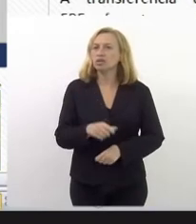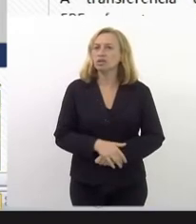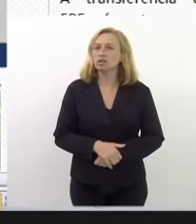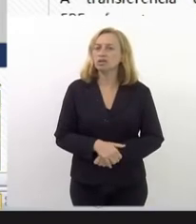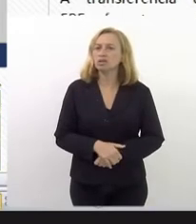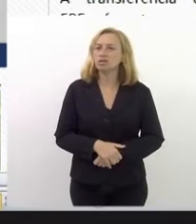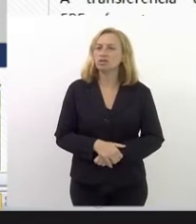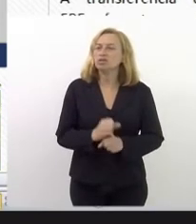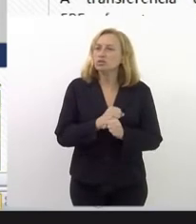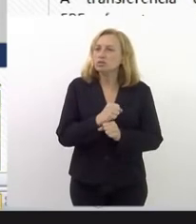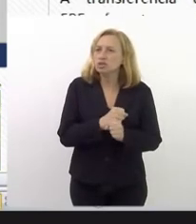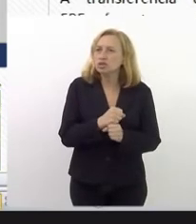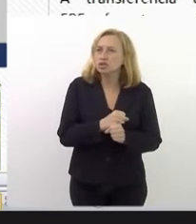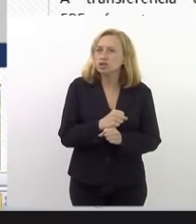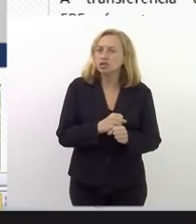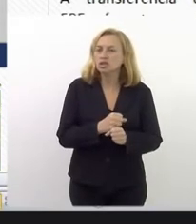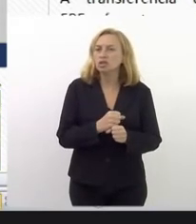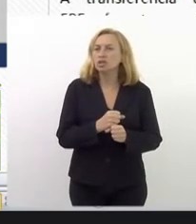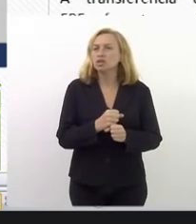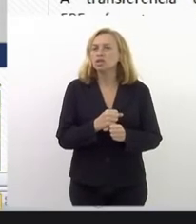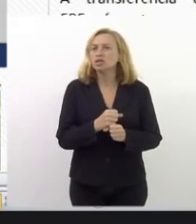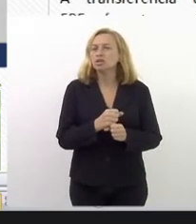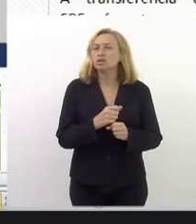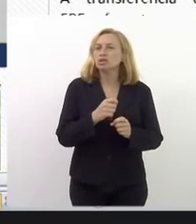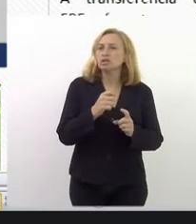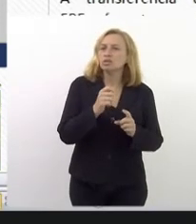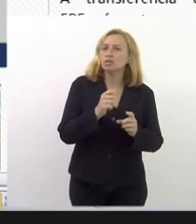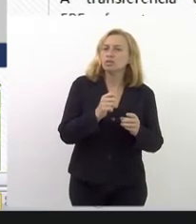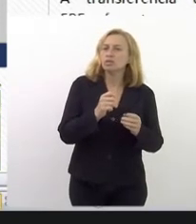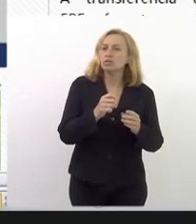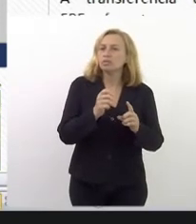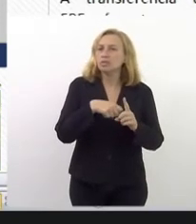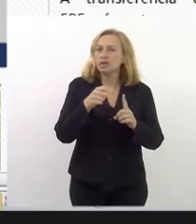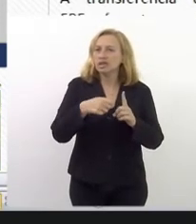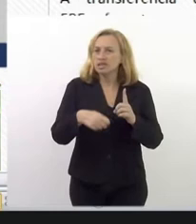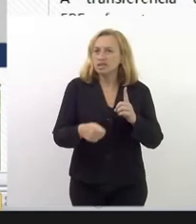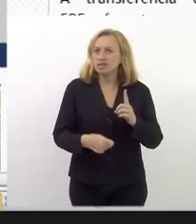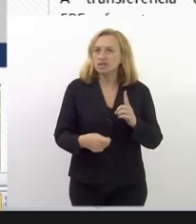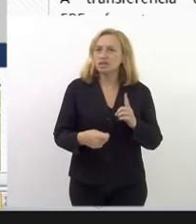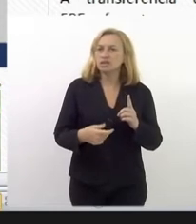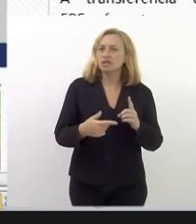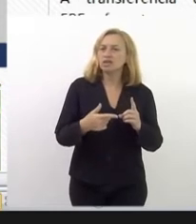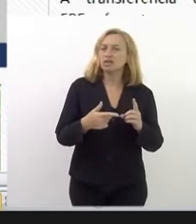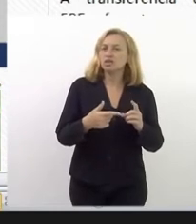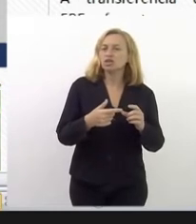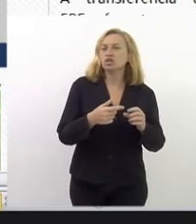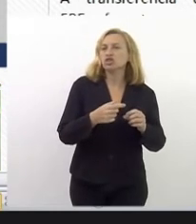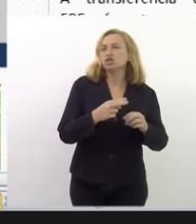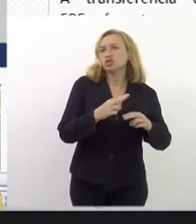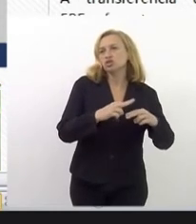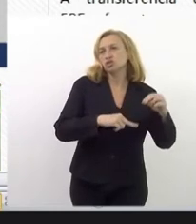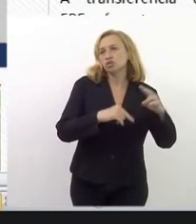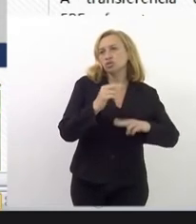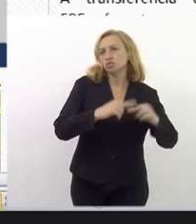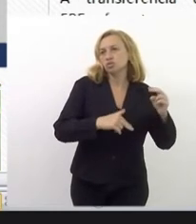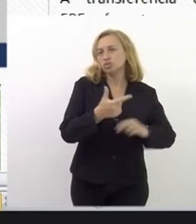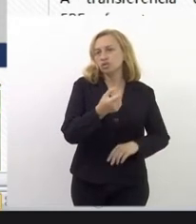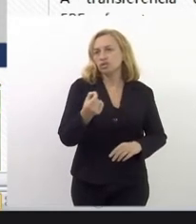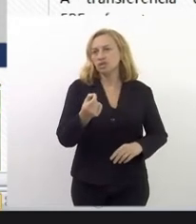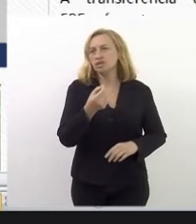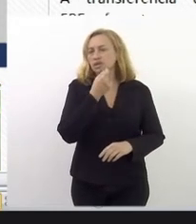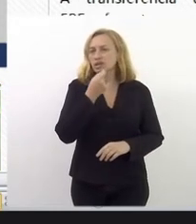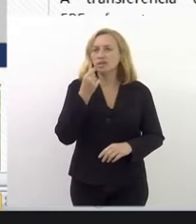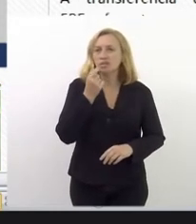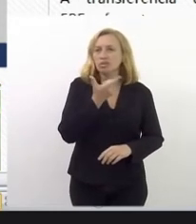que nos meses de junho de 20 a setembro de 20, tem um crescimento que foram as transferências feitas pela